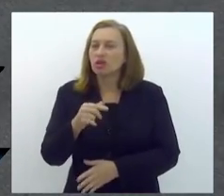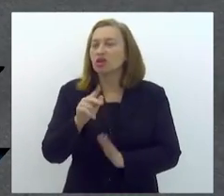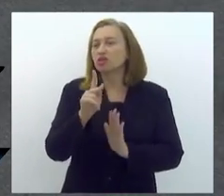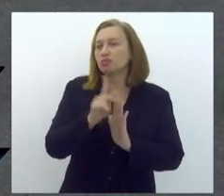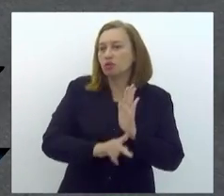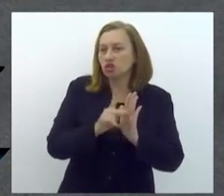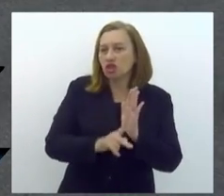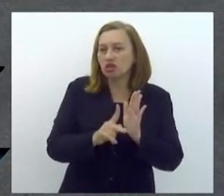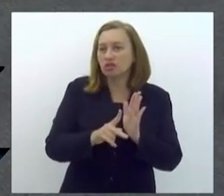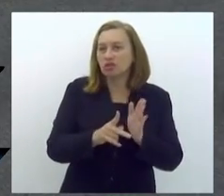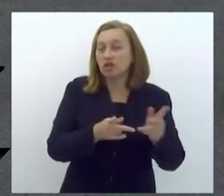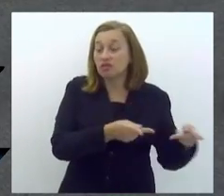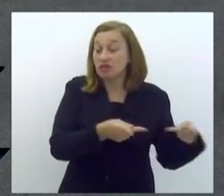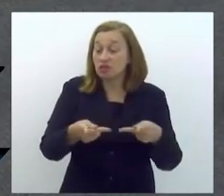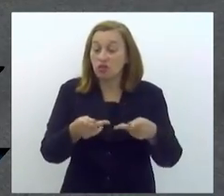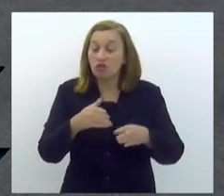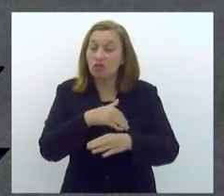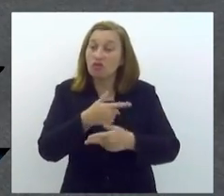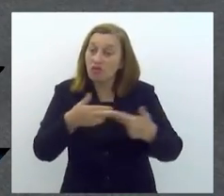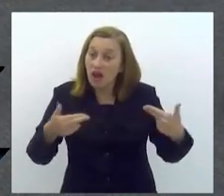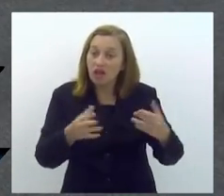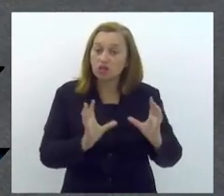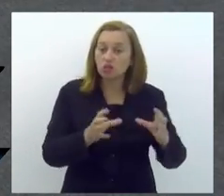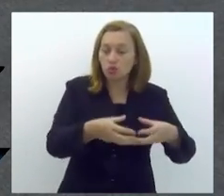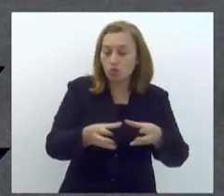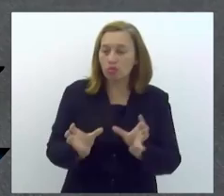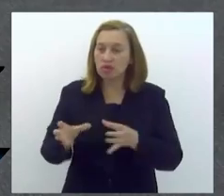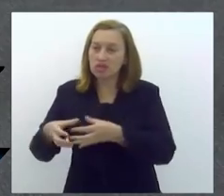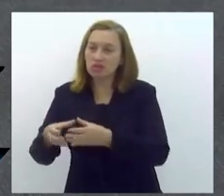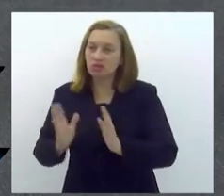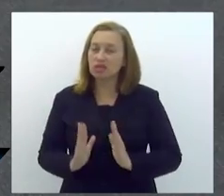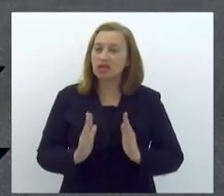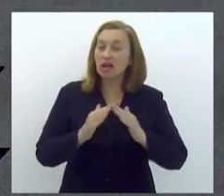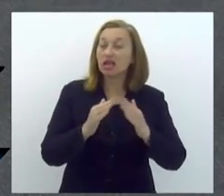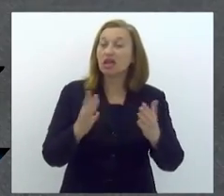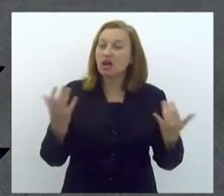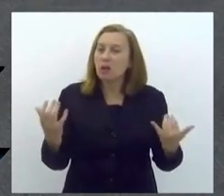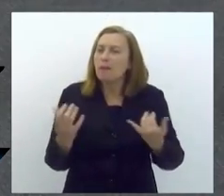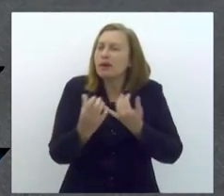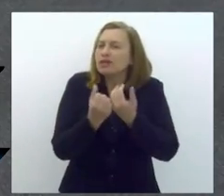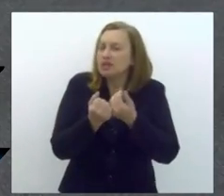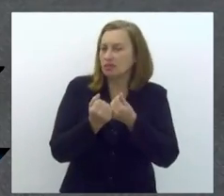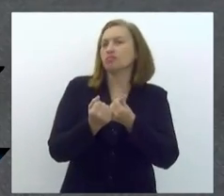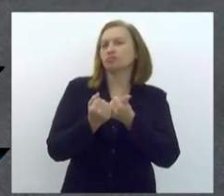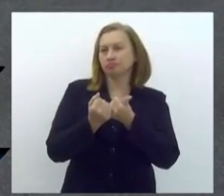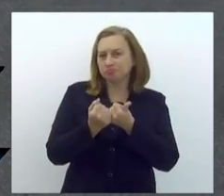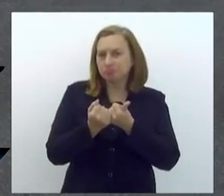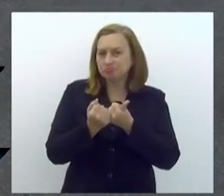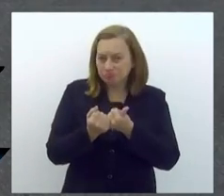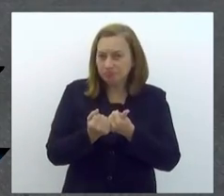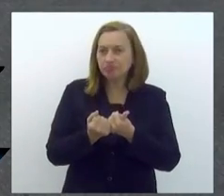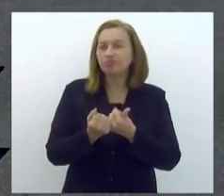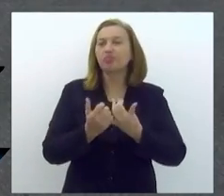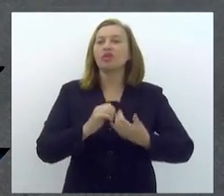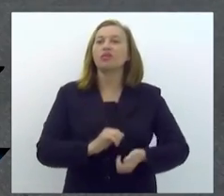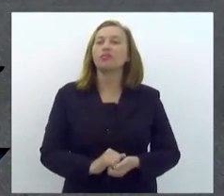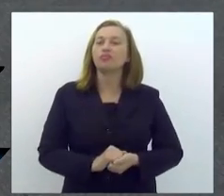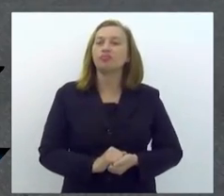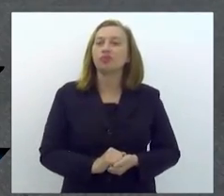várias comissões da casa e a gente vai ter como patrimônio material imaterial